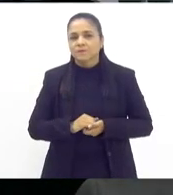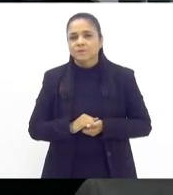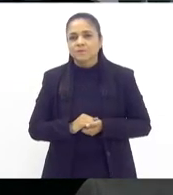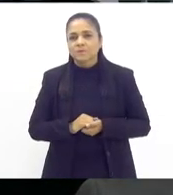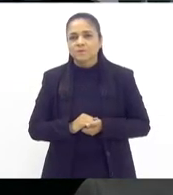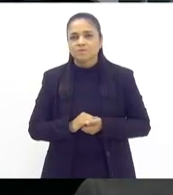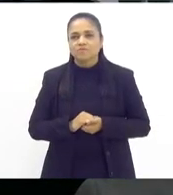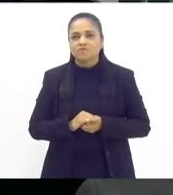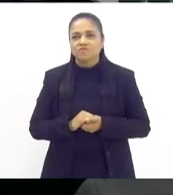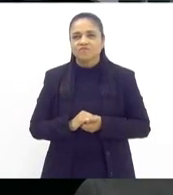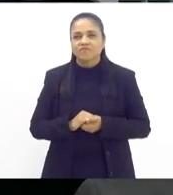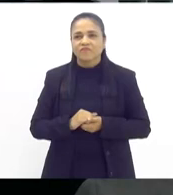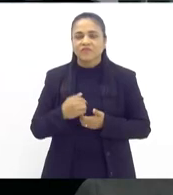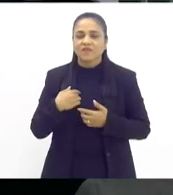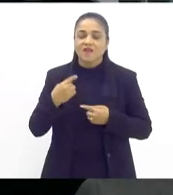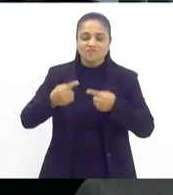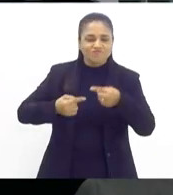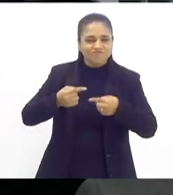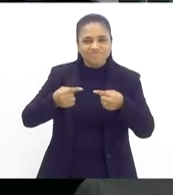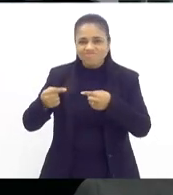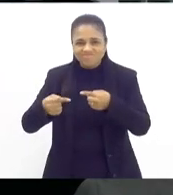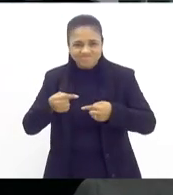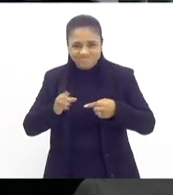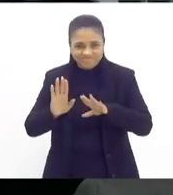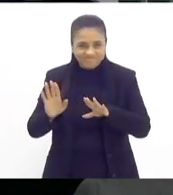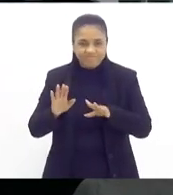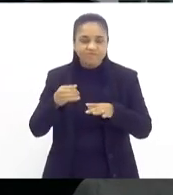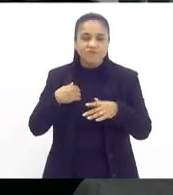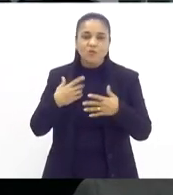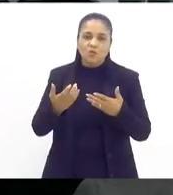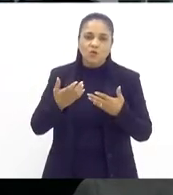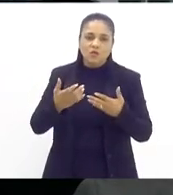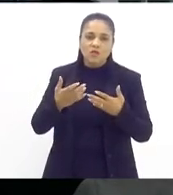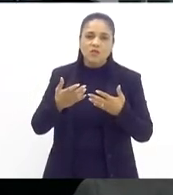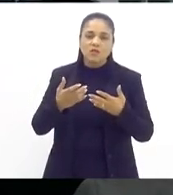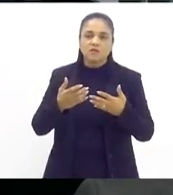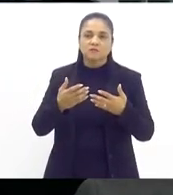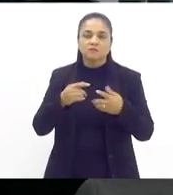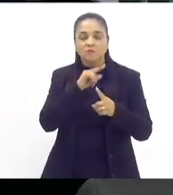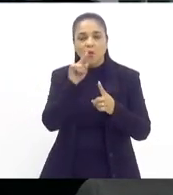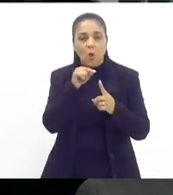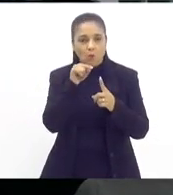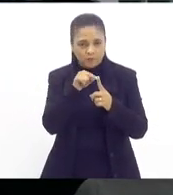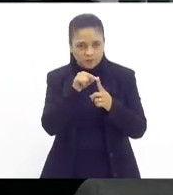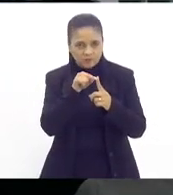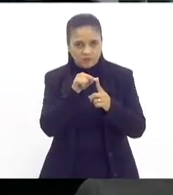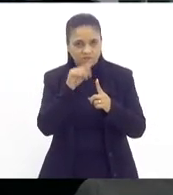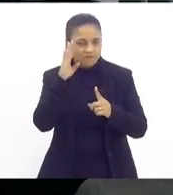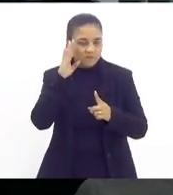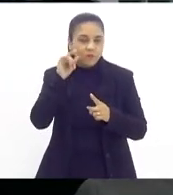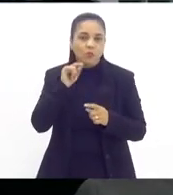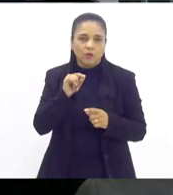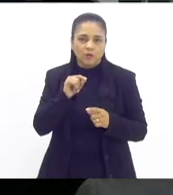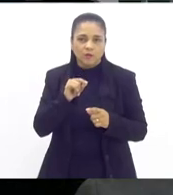Não, é isso que eu quero fazer. Eu queria aproveitar e fazer mais lance, porque eu acho que vai ser mais objetivo.